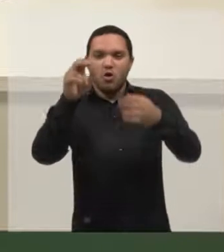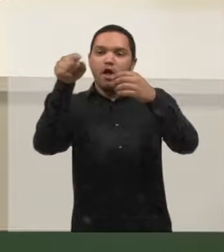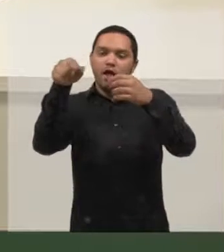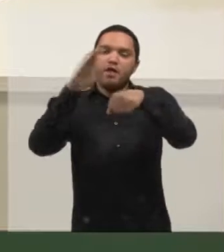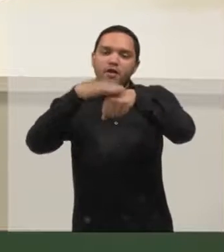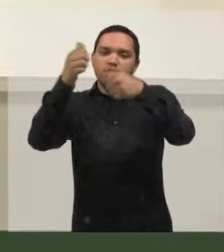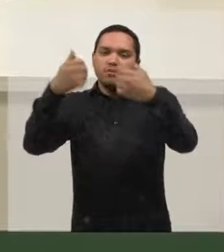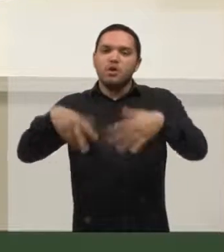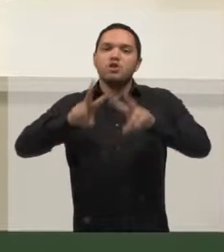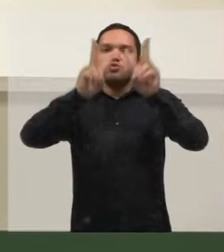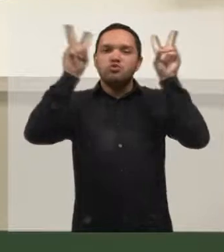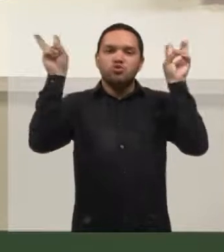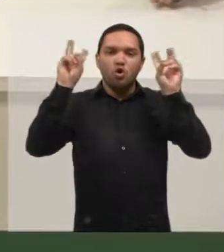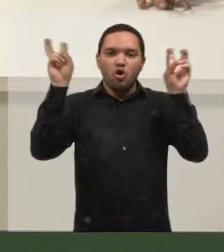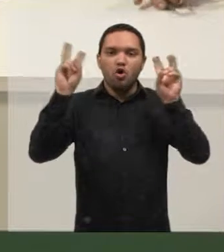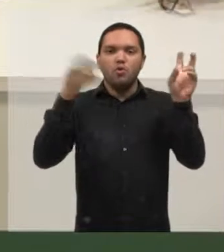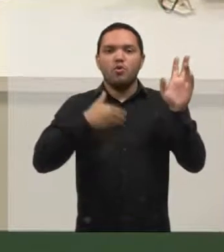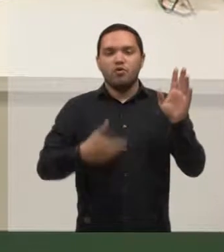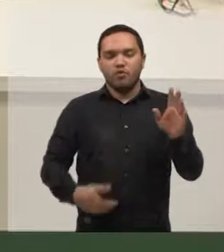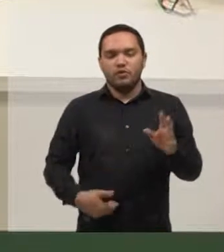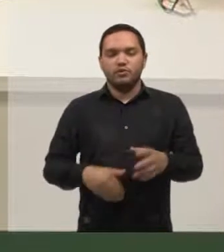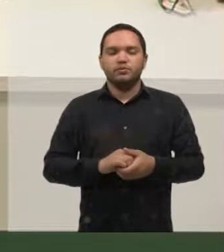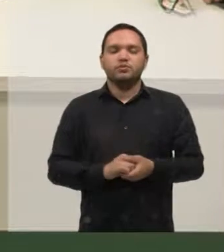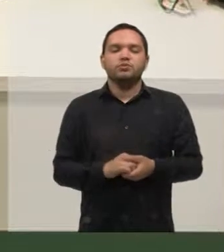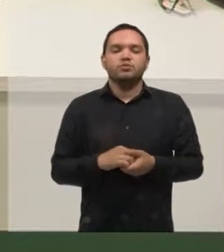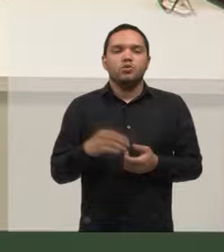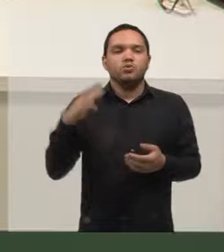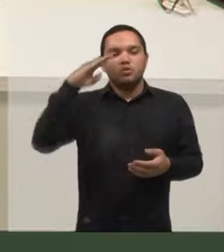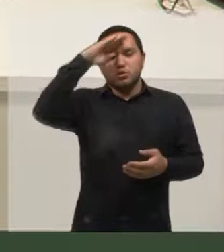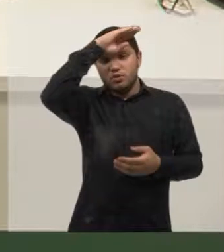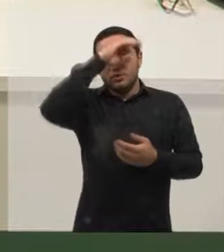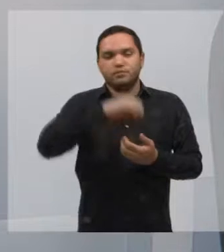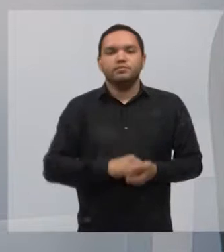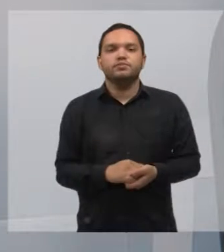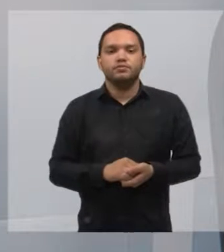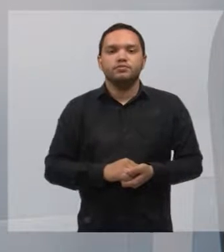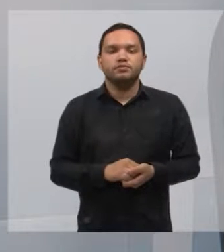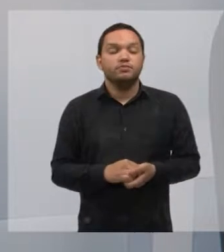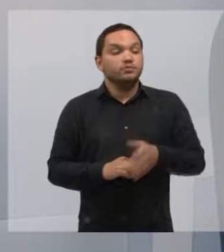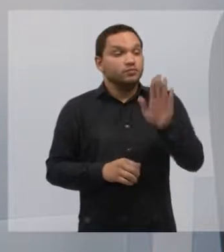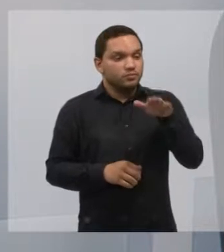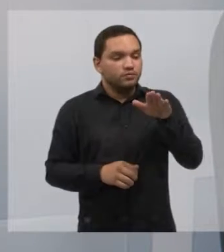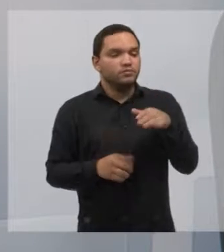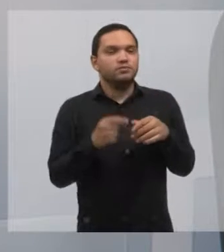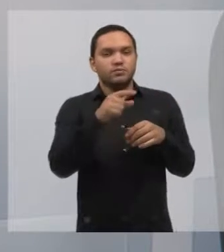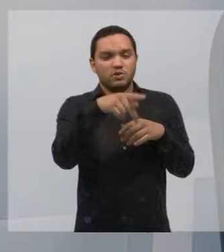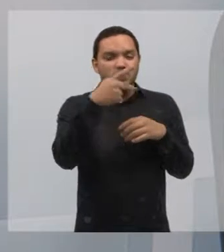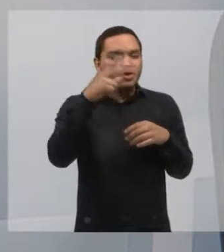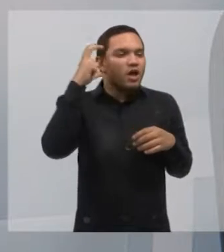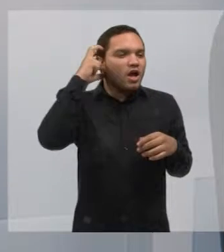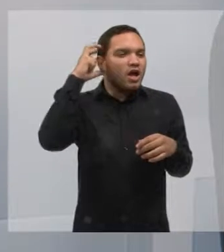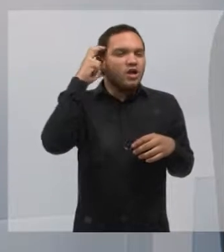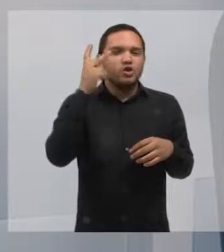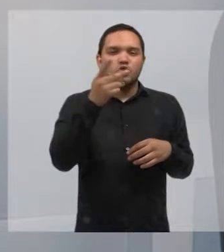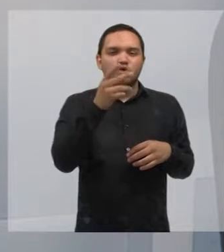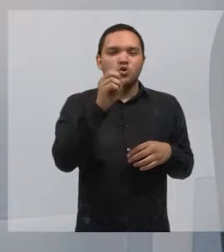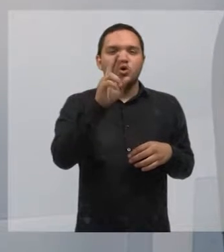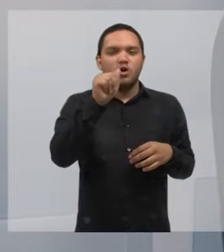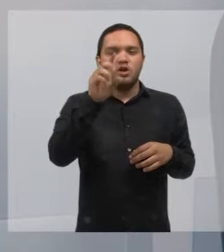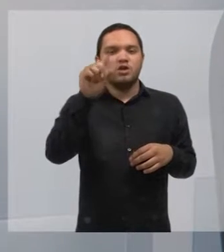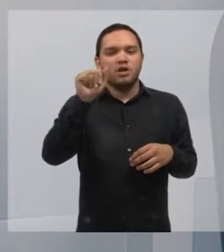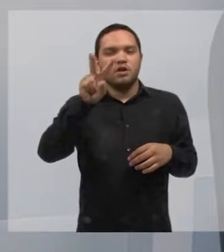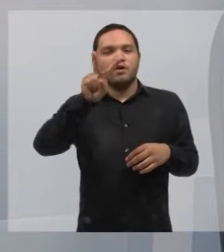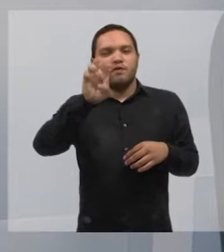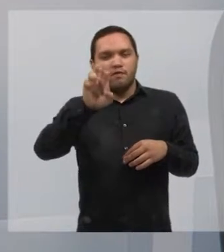Bolsonaro. Carlos Luiz, Frederico, vamos mudar de assunto aqui. Hoje, quando você falando no seu programa de rádio, você me chamou a atenção.